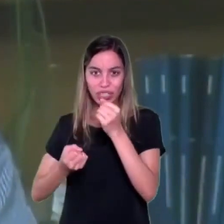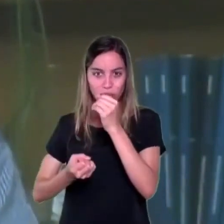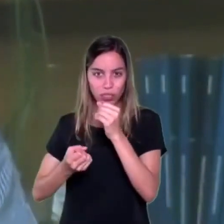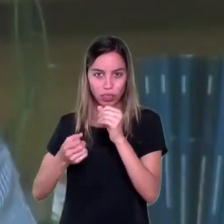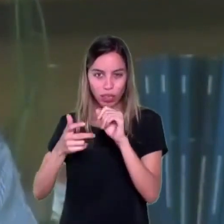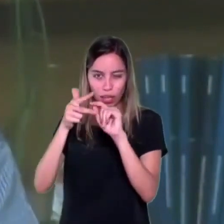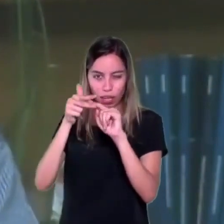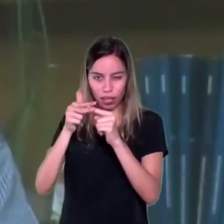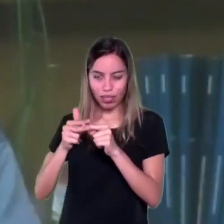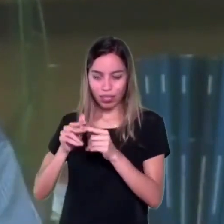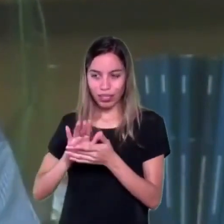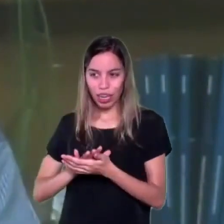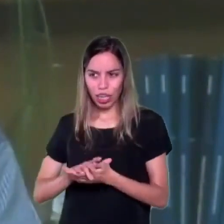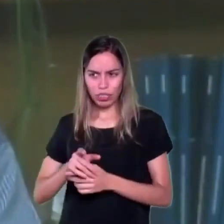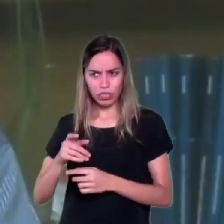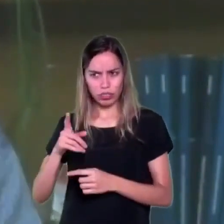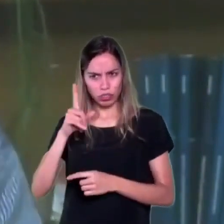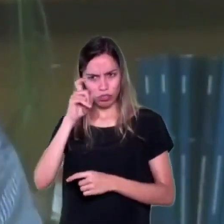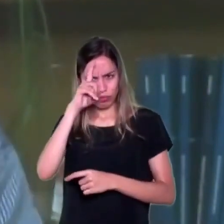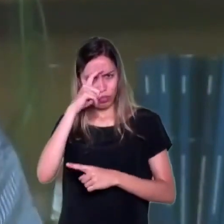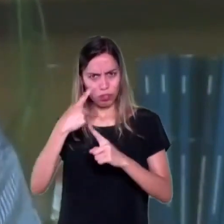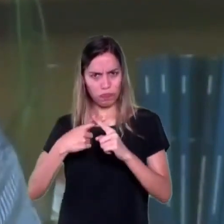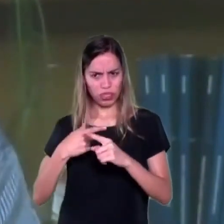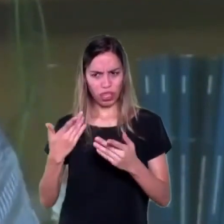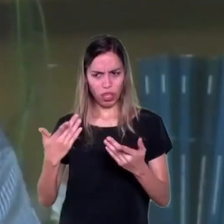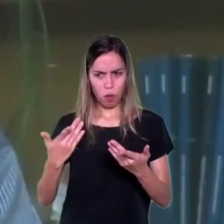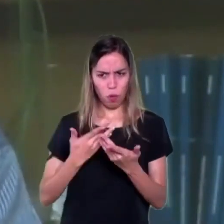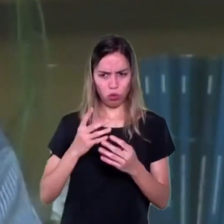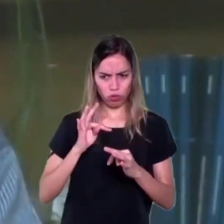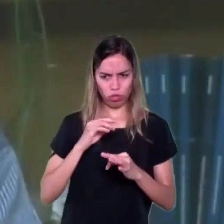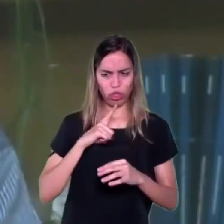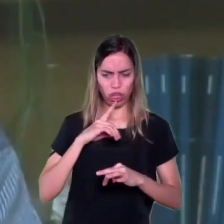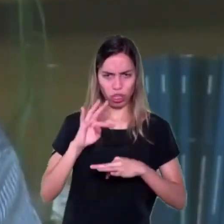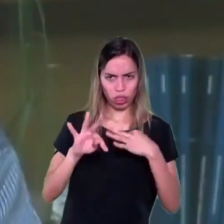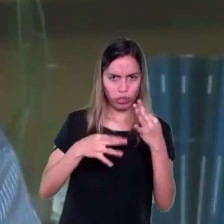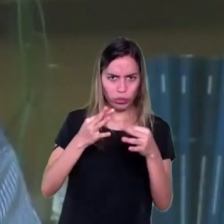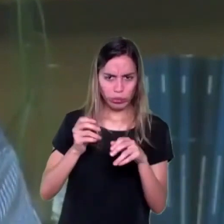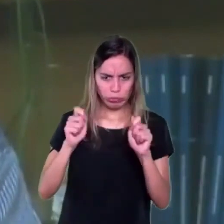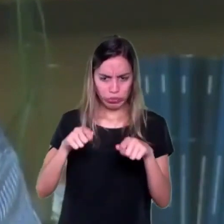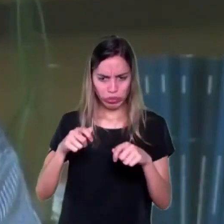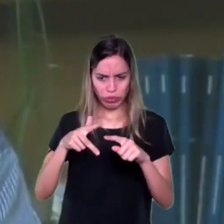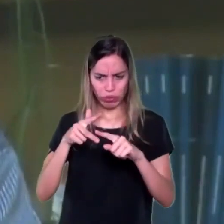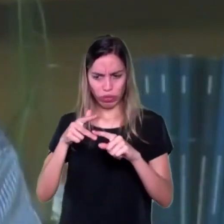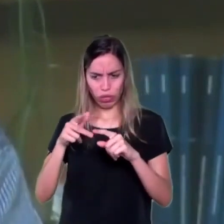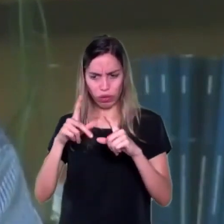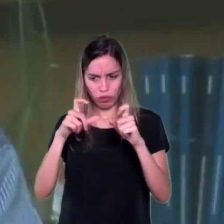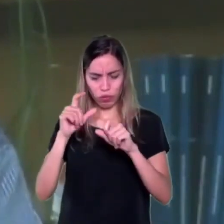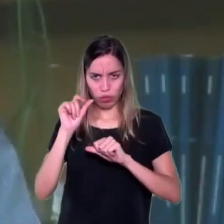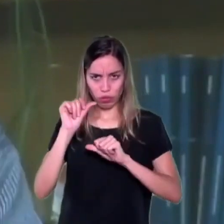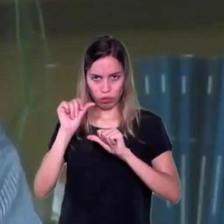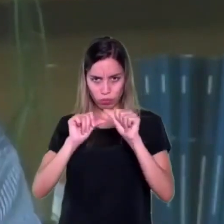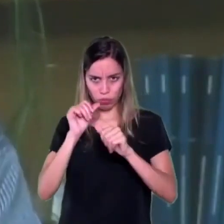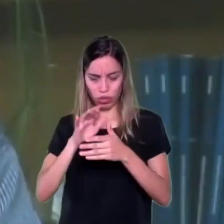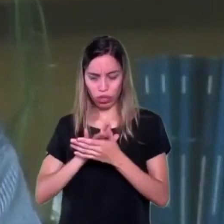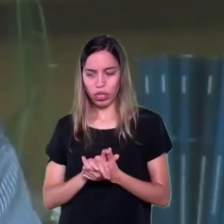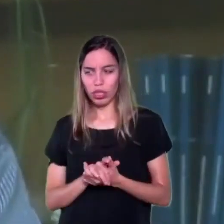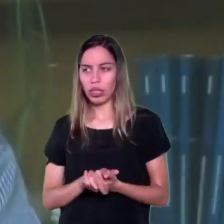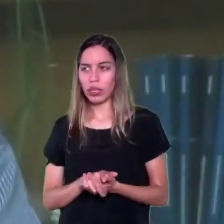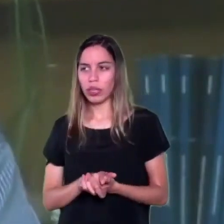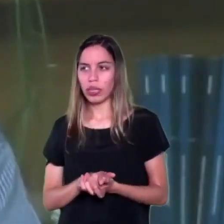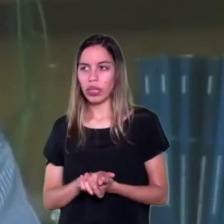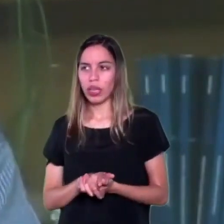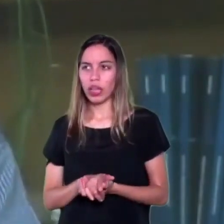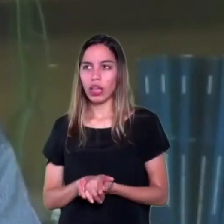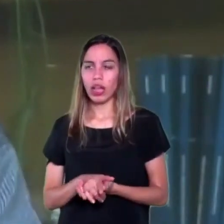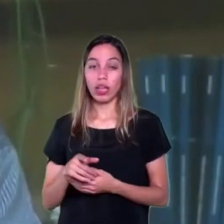não tínhamos as tecnologias que nós temos hoje de internet, e fazia tudo na